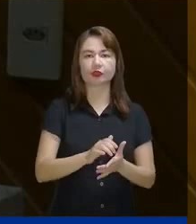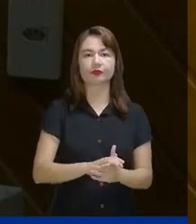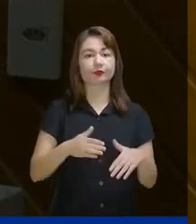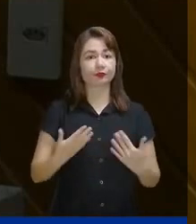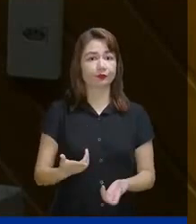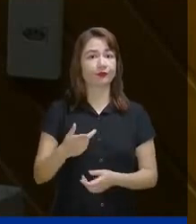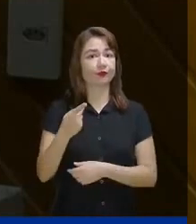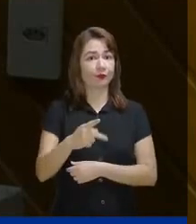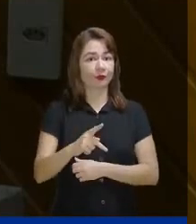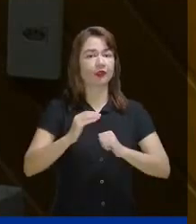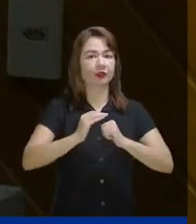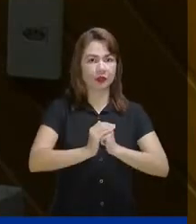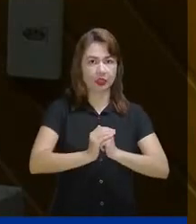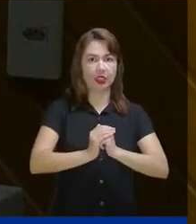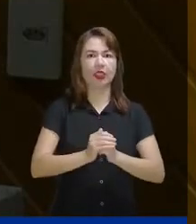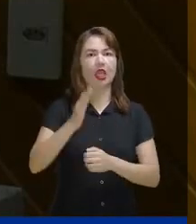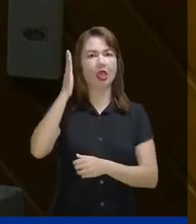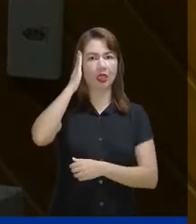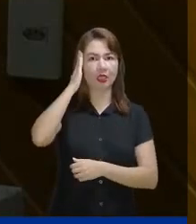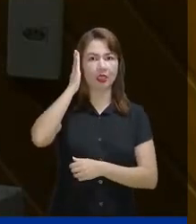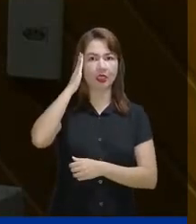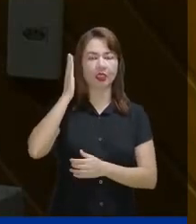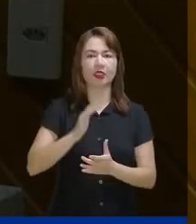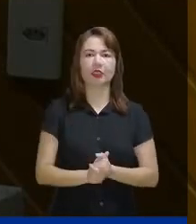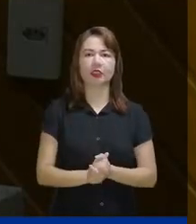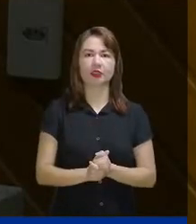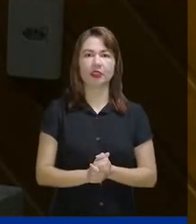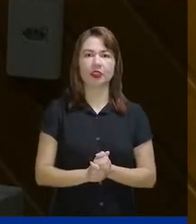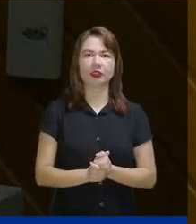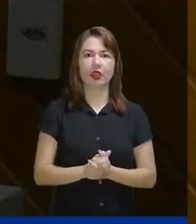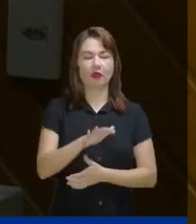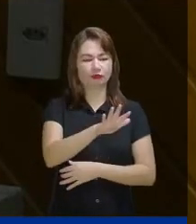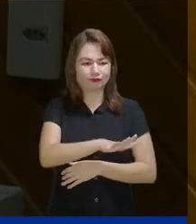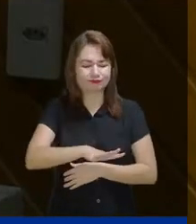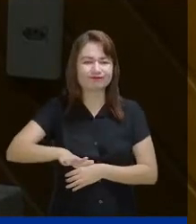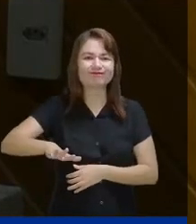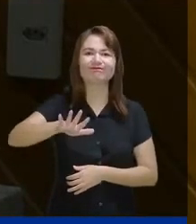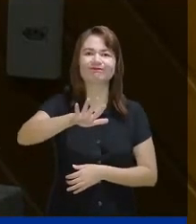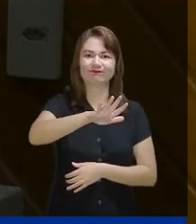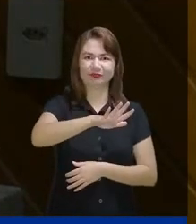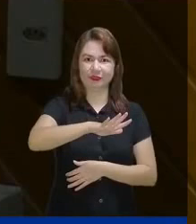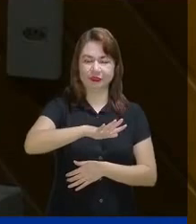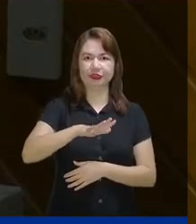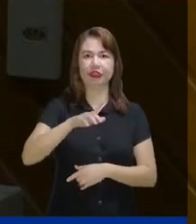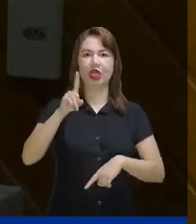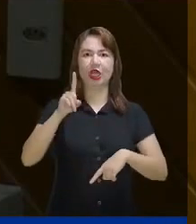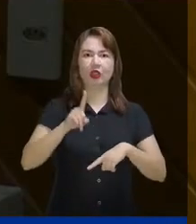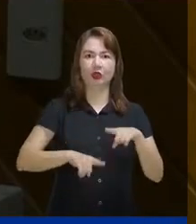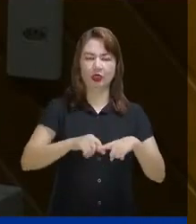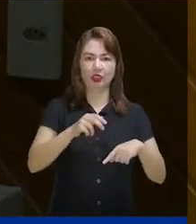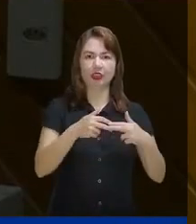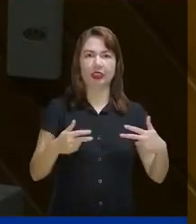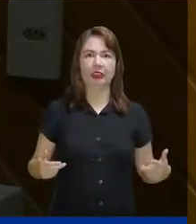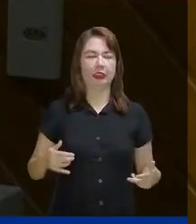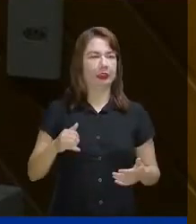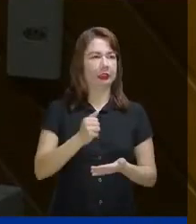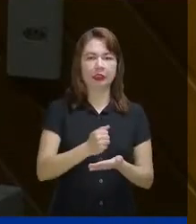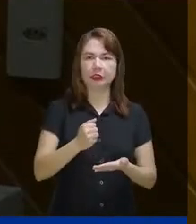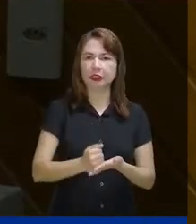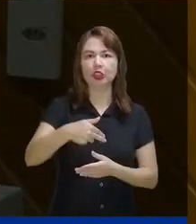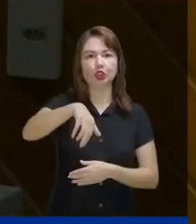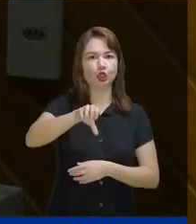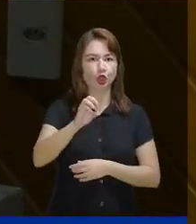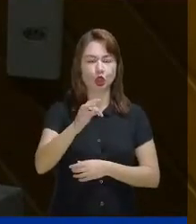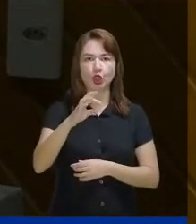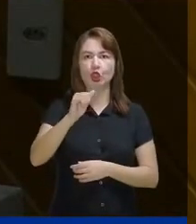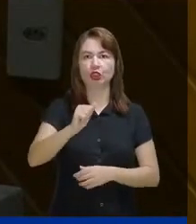esta Corte possui entendimento de que o caráter genérico dos instrumentos contratuais e notas fiscais